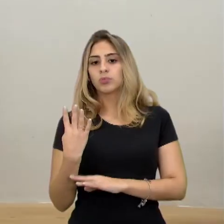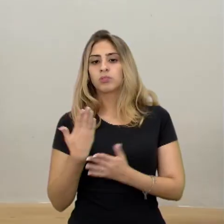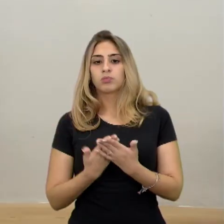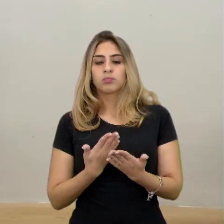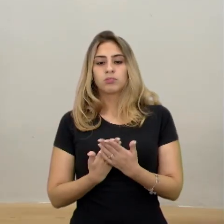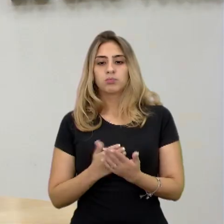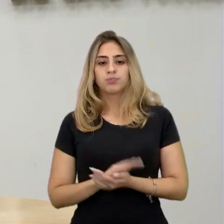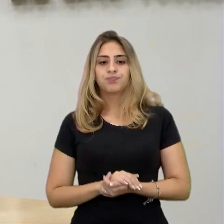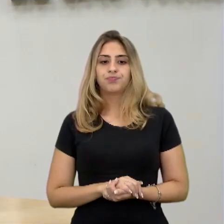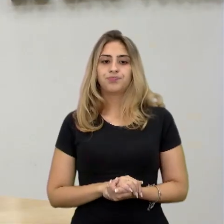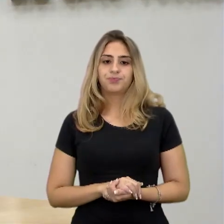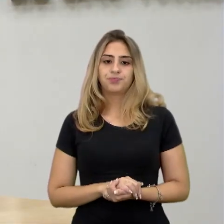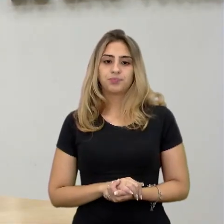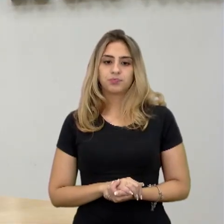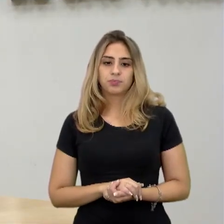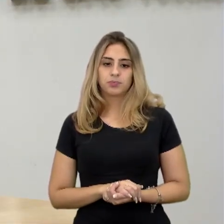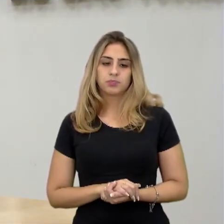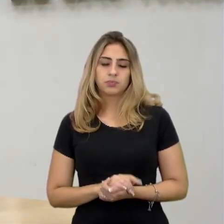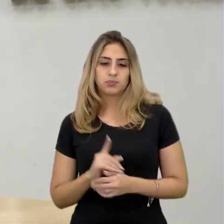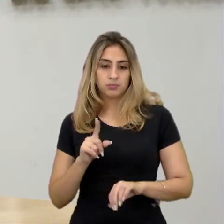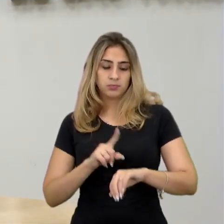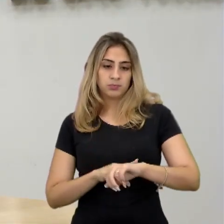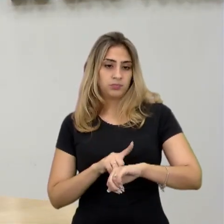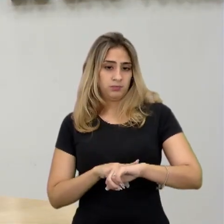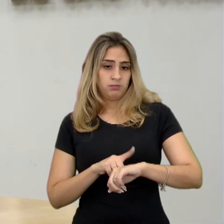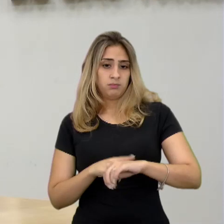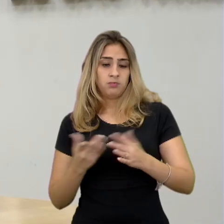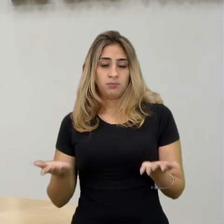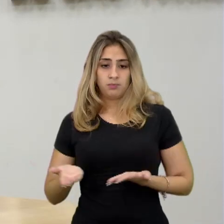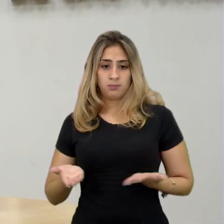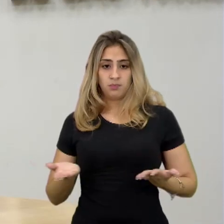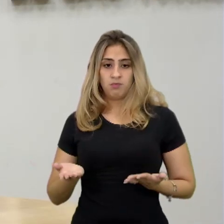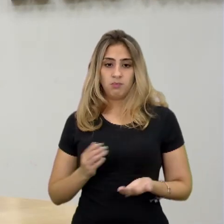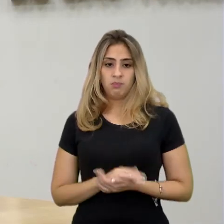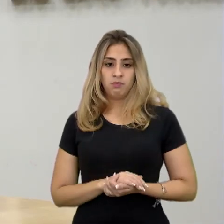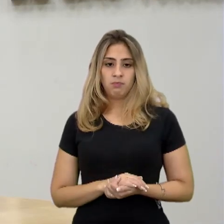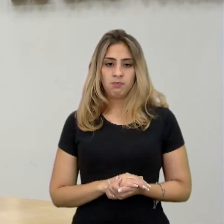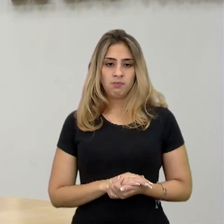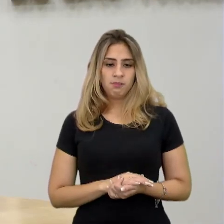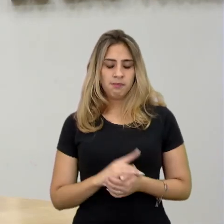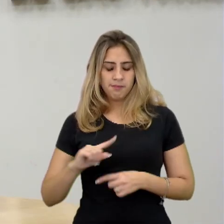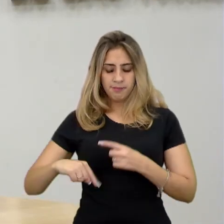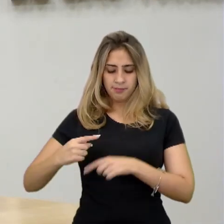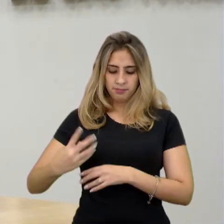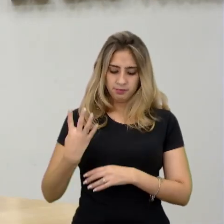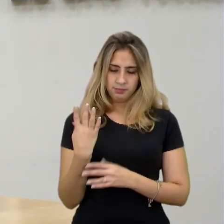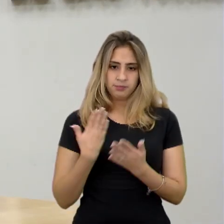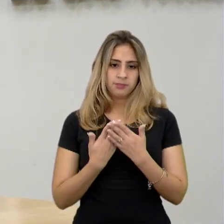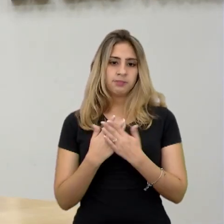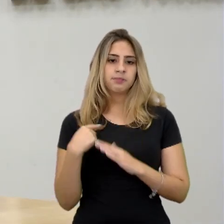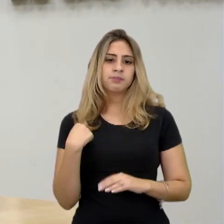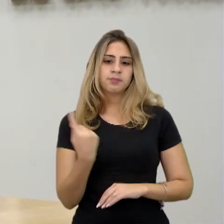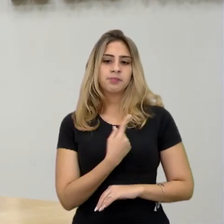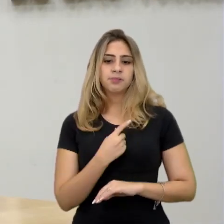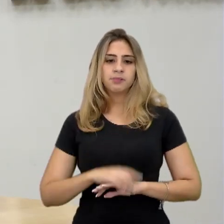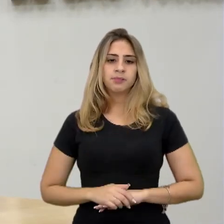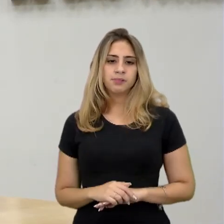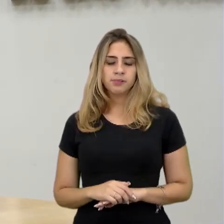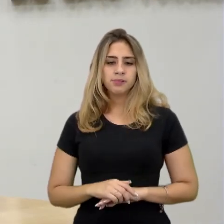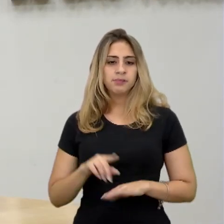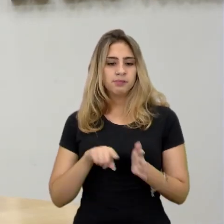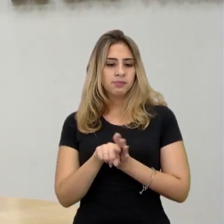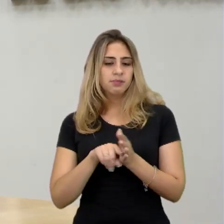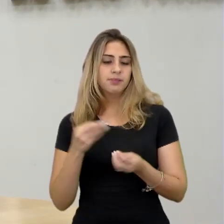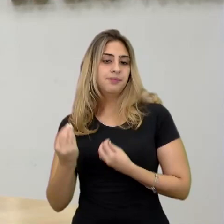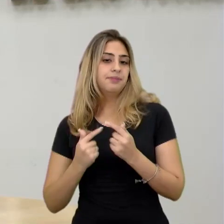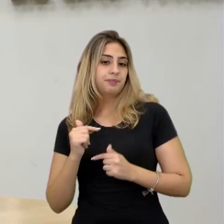professor? Sim. Nesse momento, pelo menos, né, nas próximas 4 aulas, a gente vai investigar